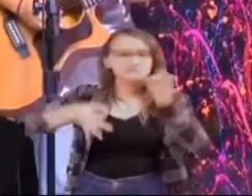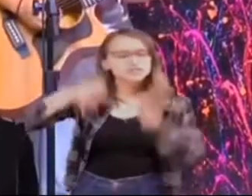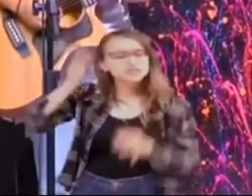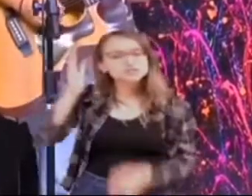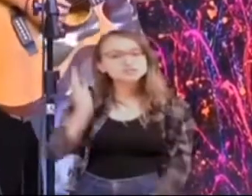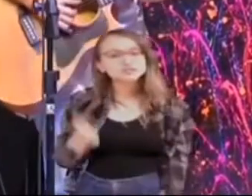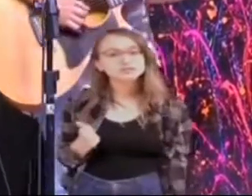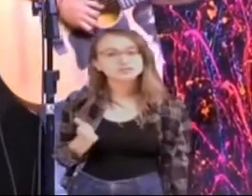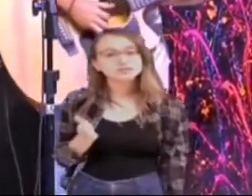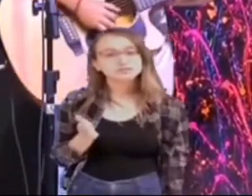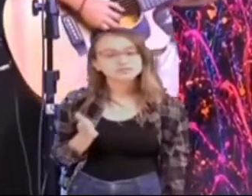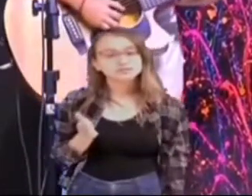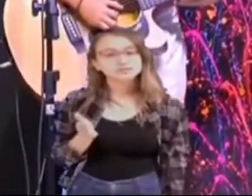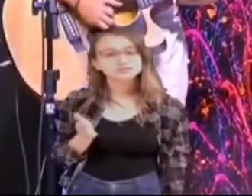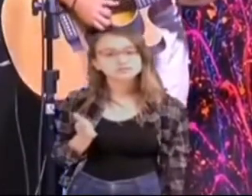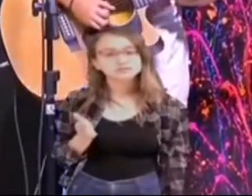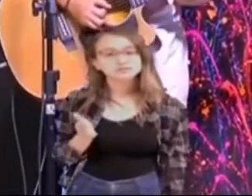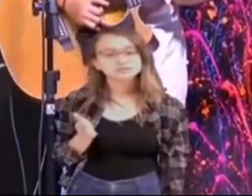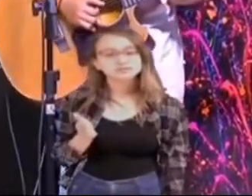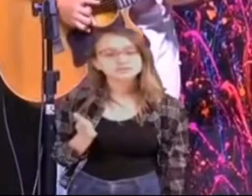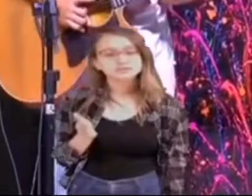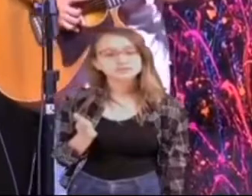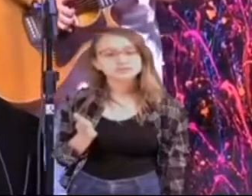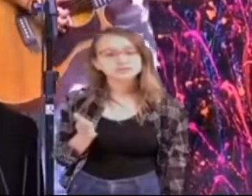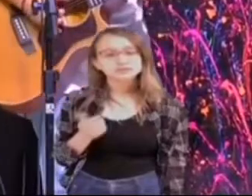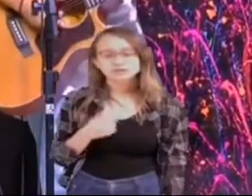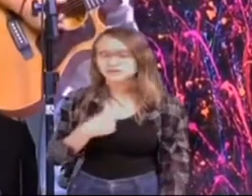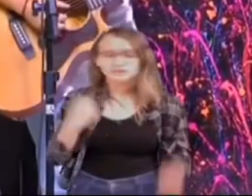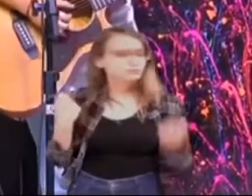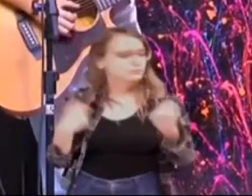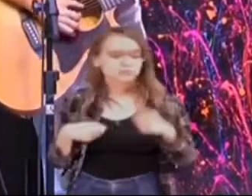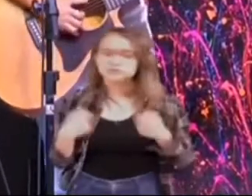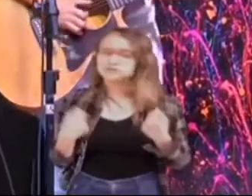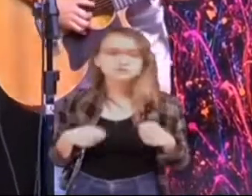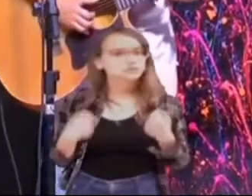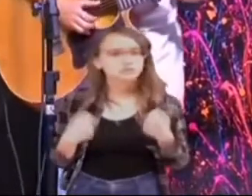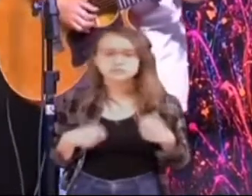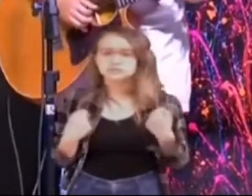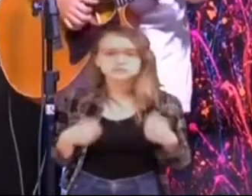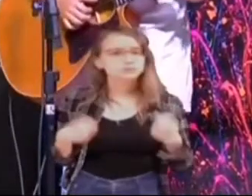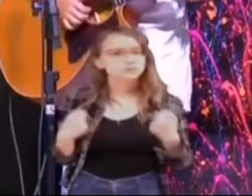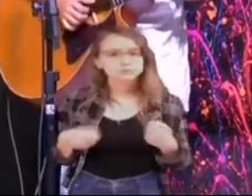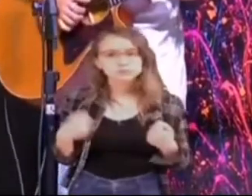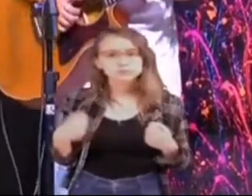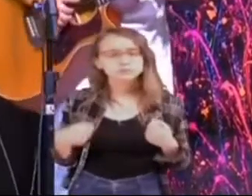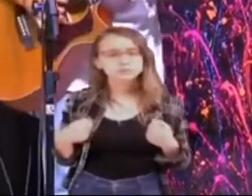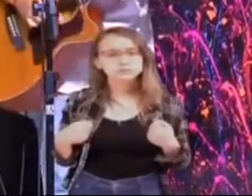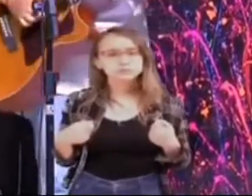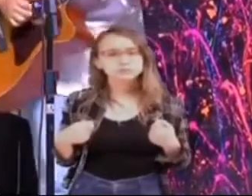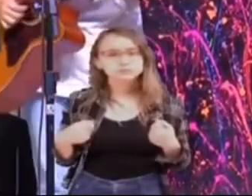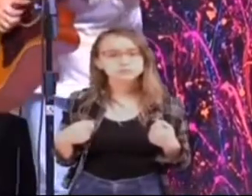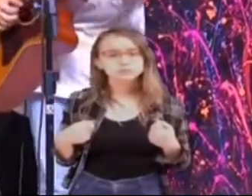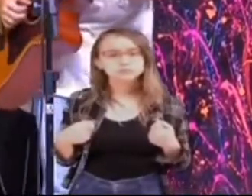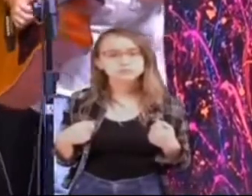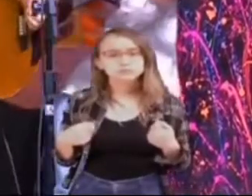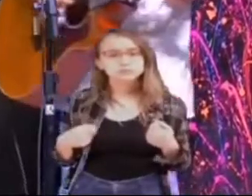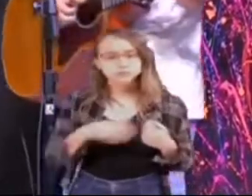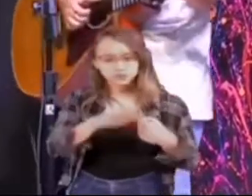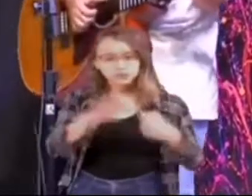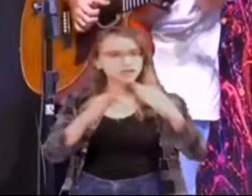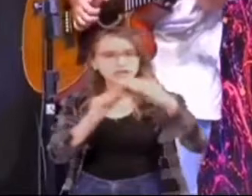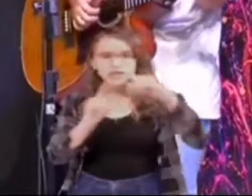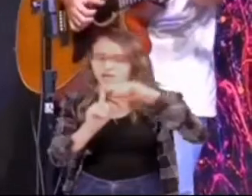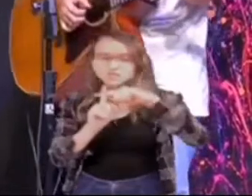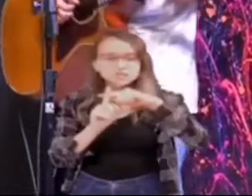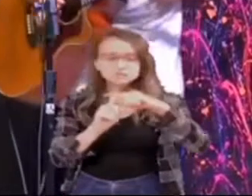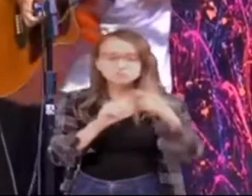lançado. Eu não preciso mais, cristãos em Corinto, eu não preciso mais humanidade. A gente